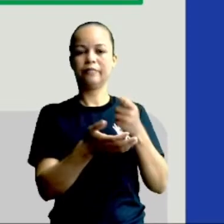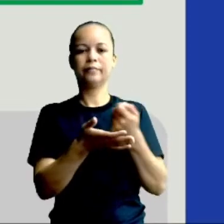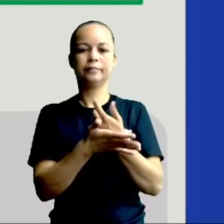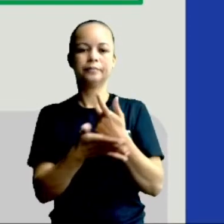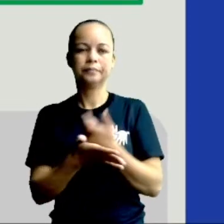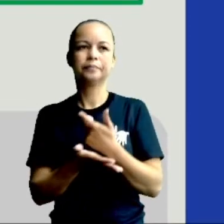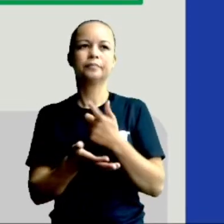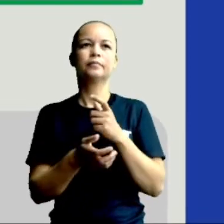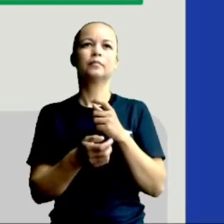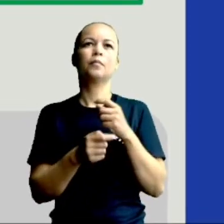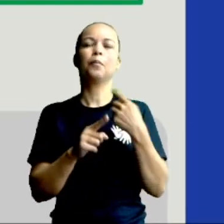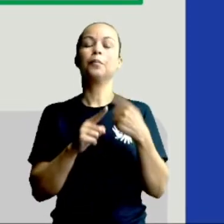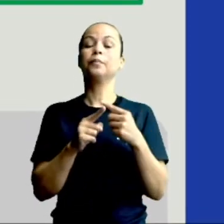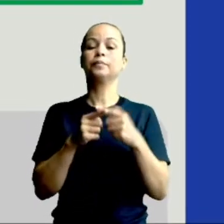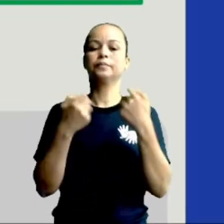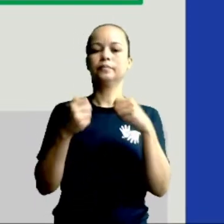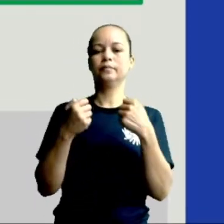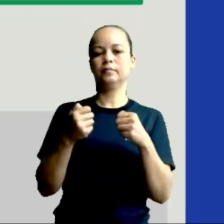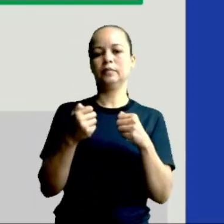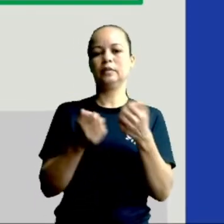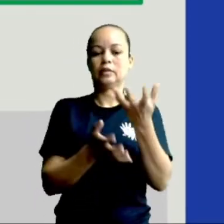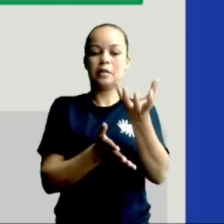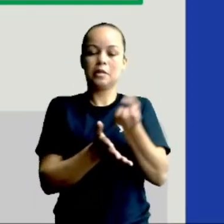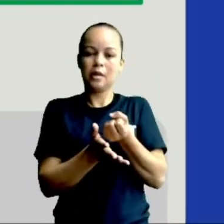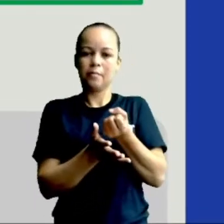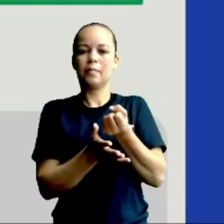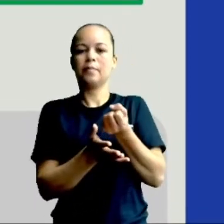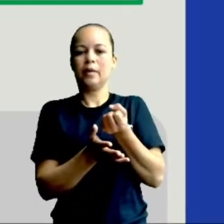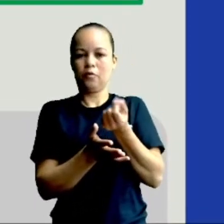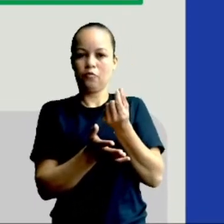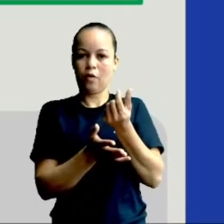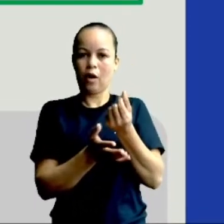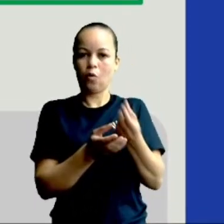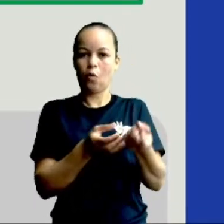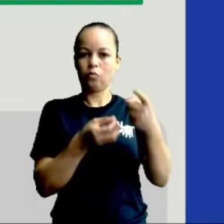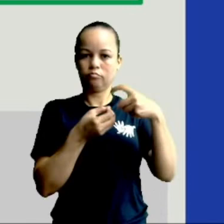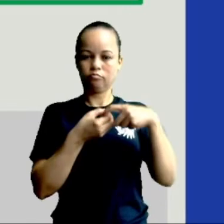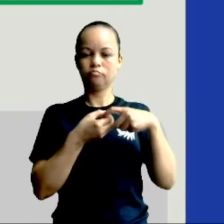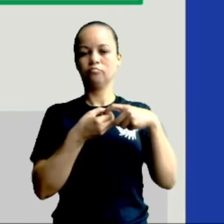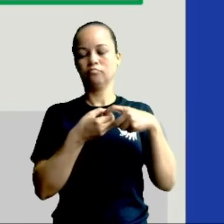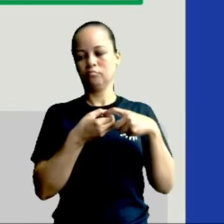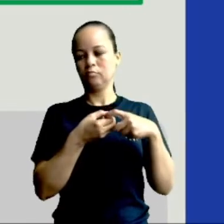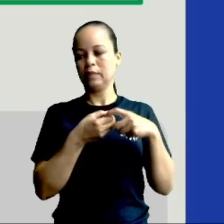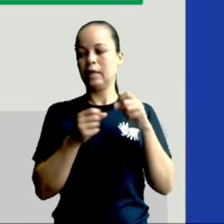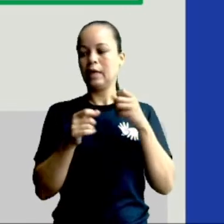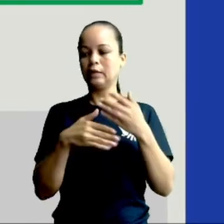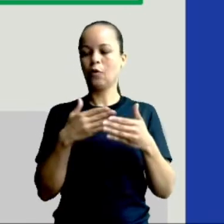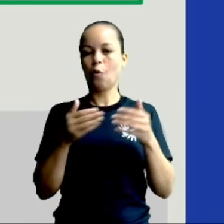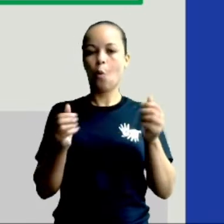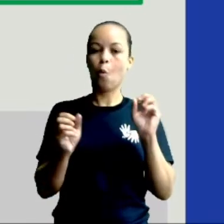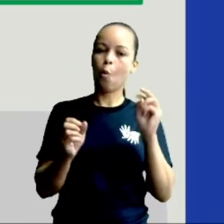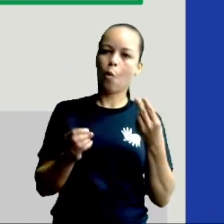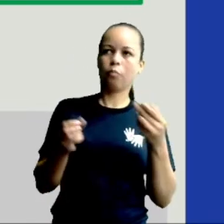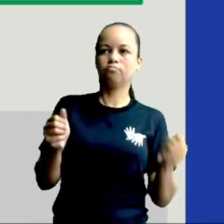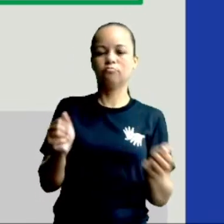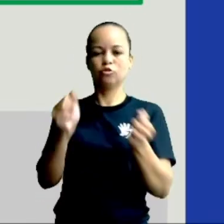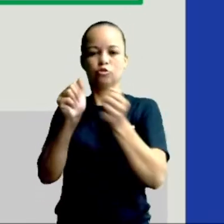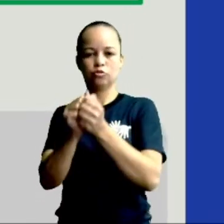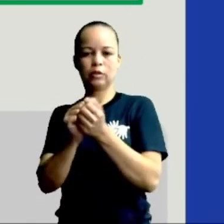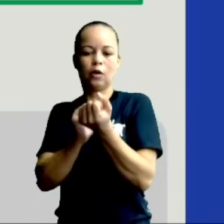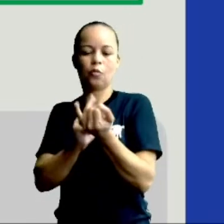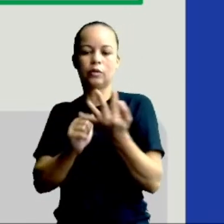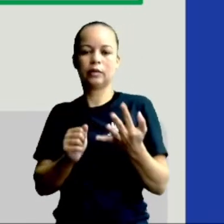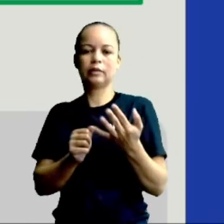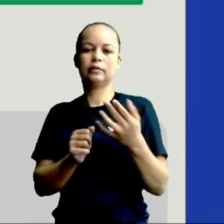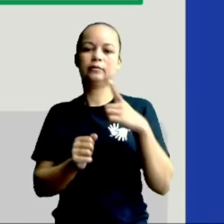comprar, porque eu preciso receber um troco se eu der dinheiro a mais, né? Ou dessa relação de juntar essa quantidade se eu tenho